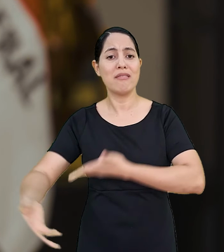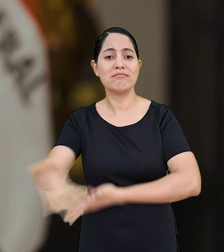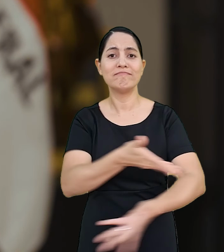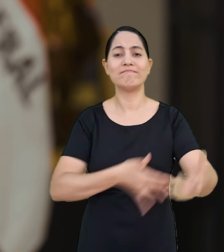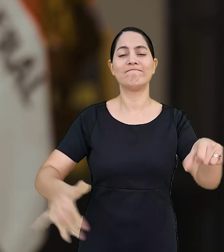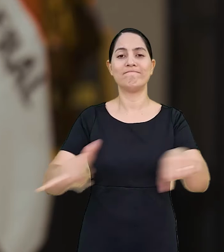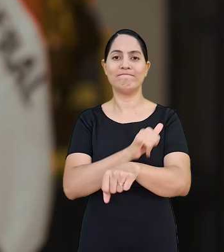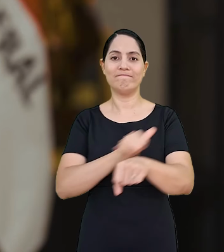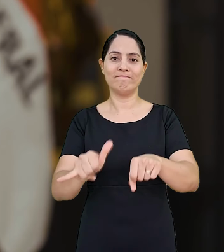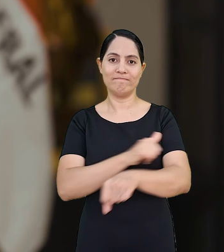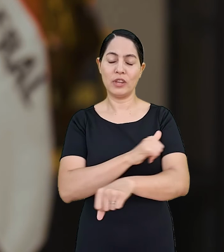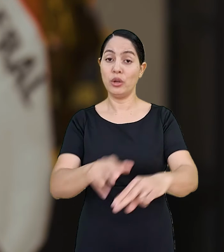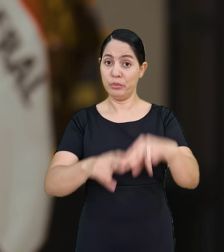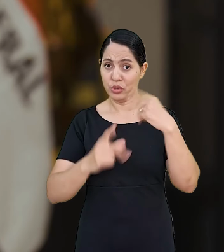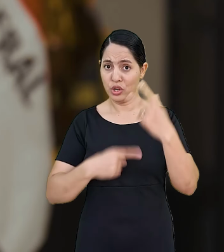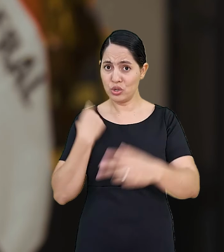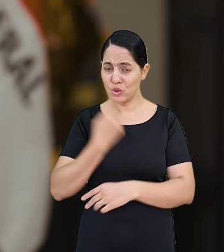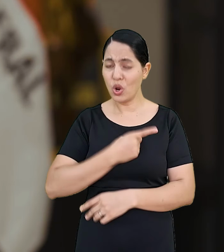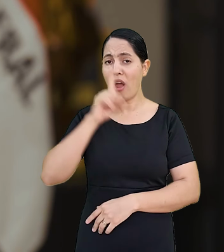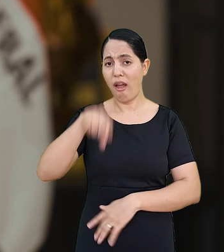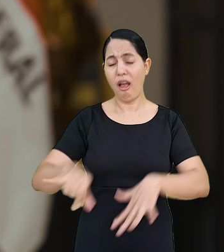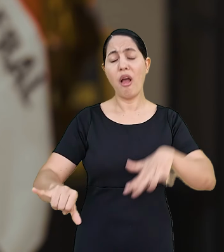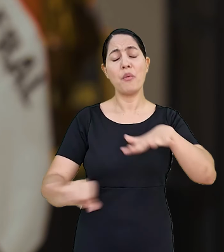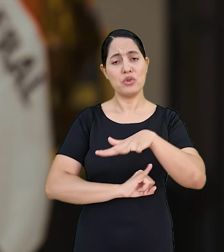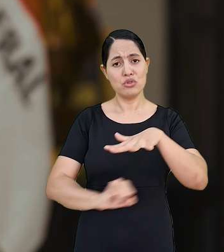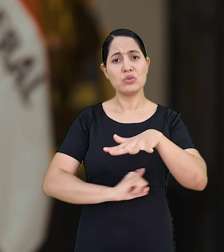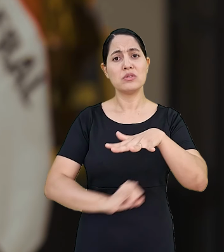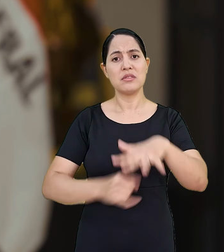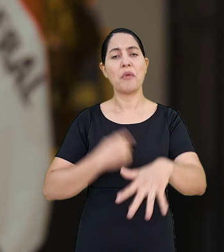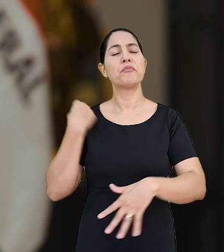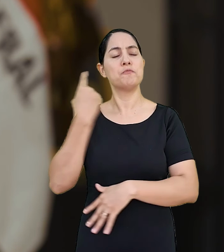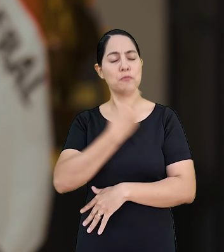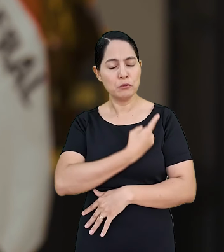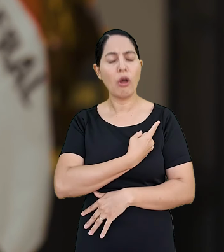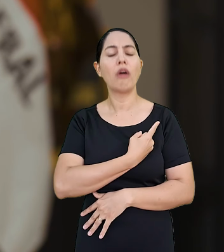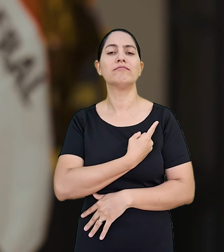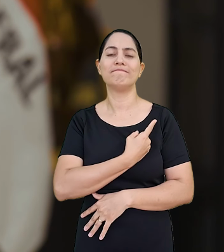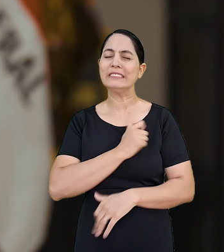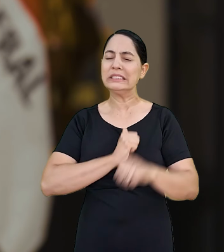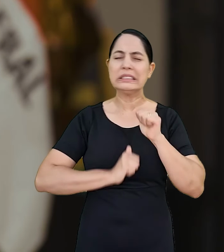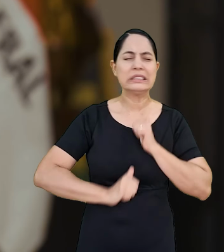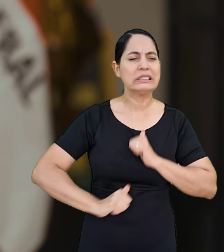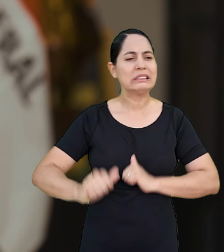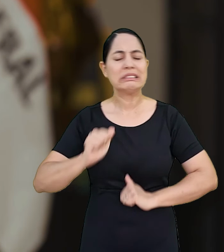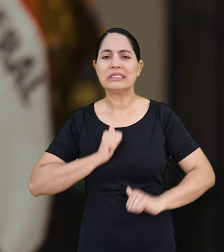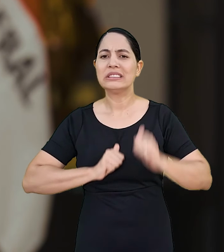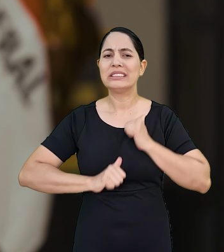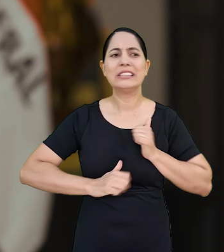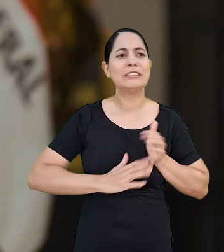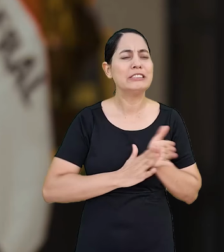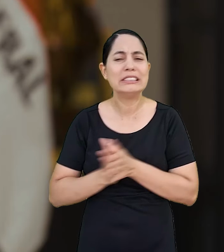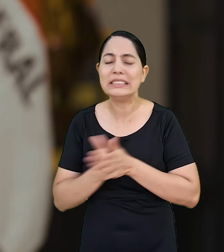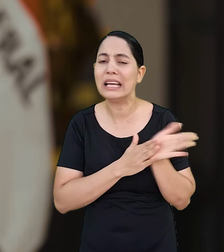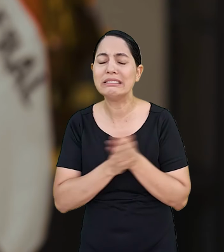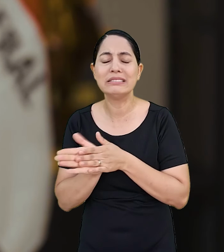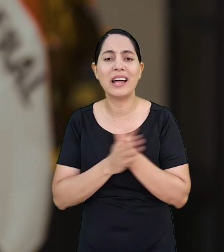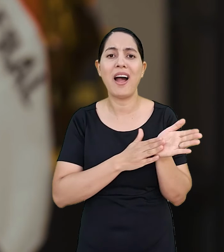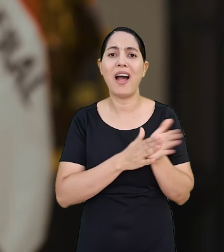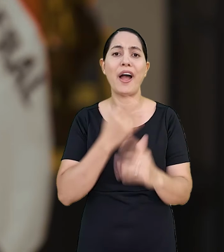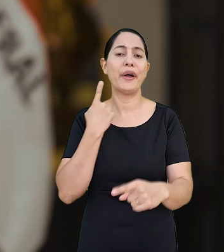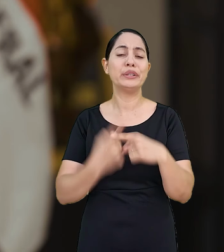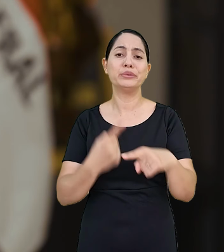Nós somos, portanto, uma instituição que carrega conosco a angústia e a ansiedade